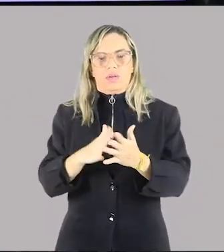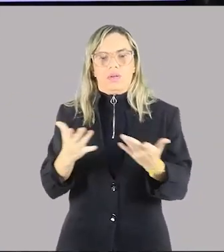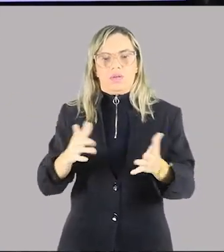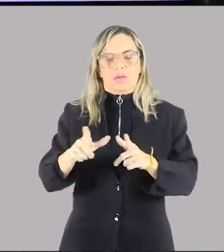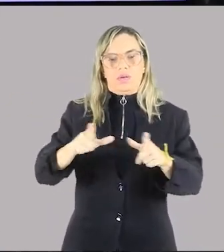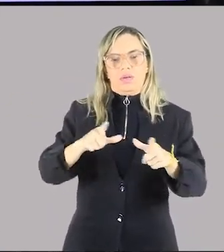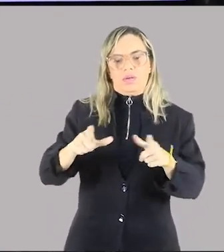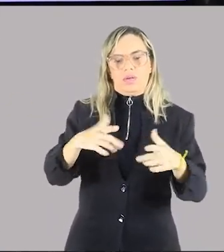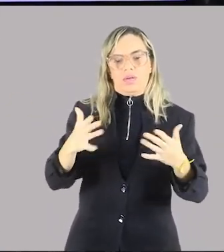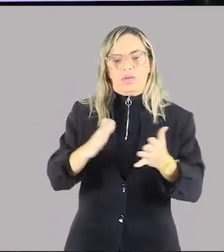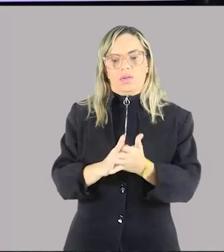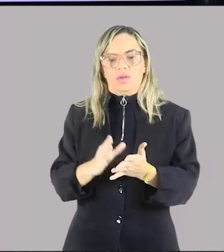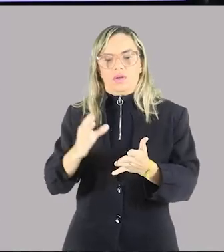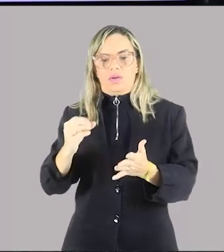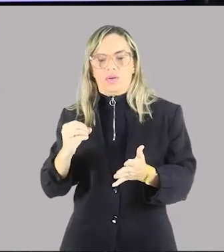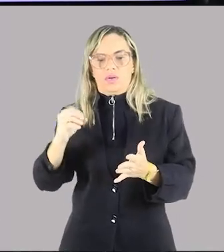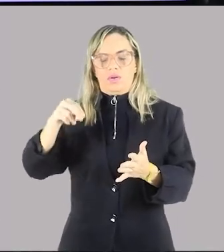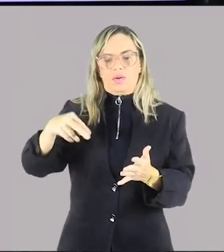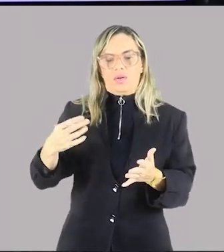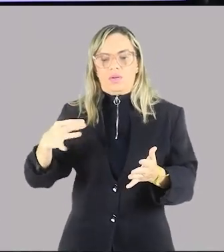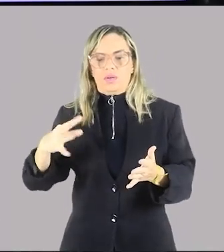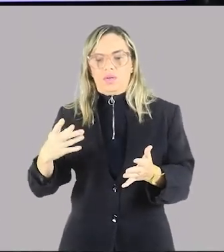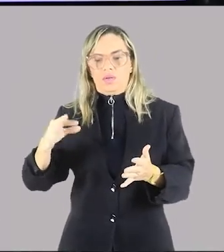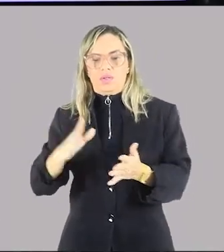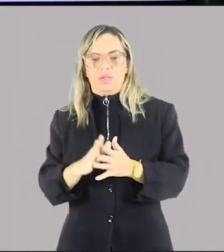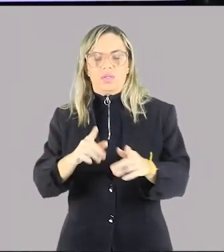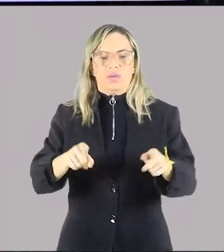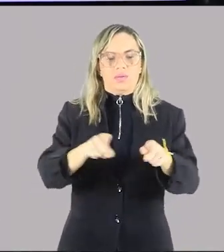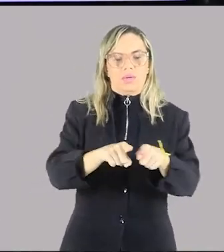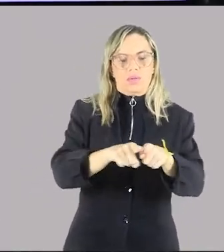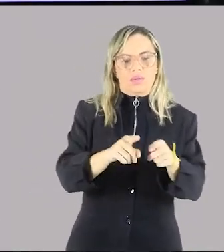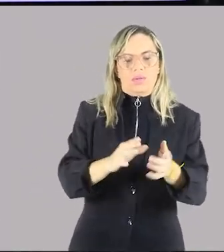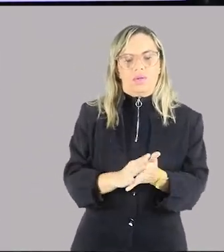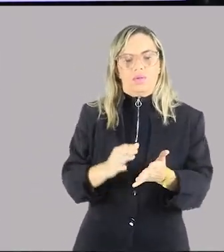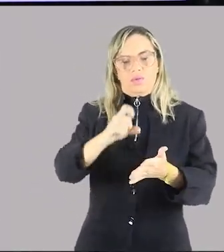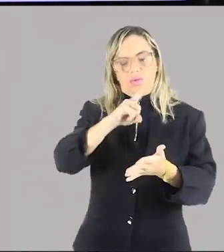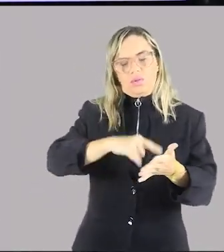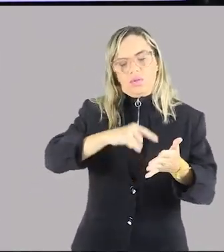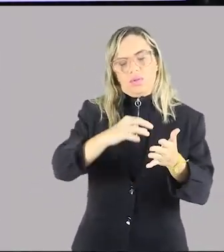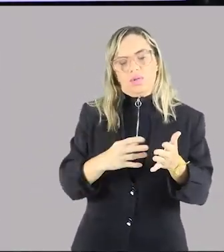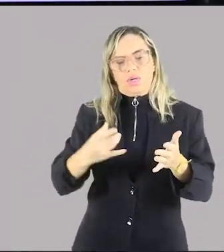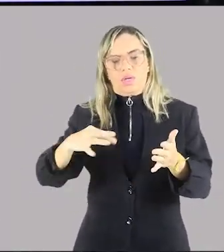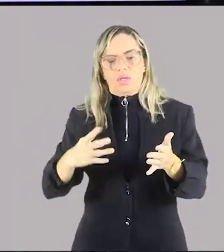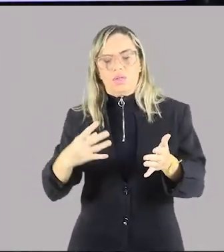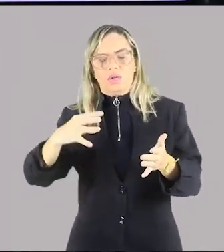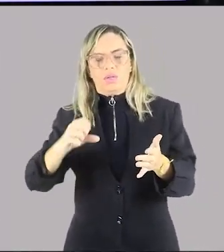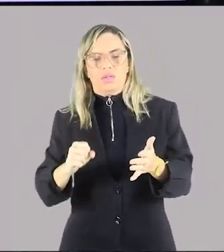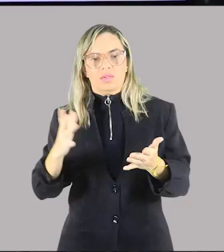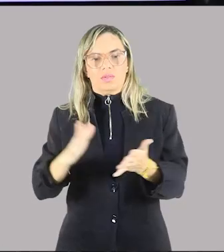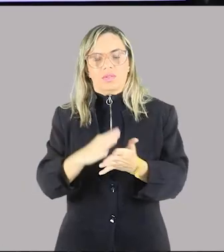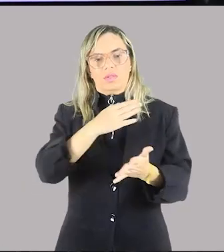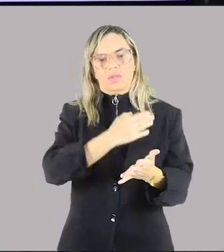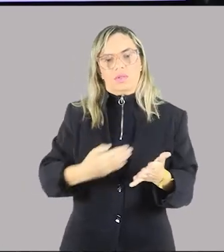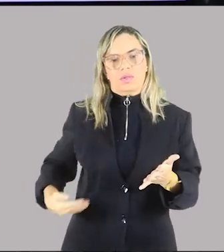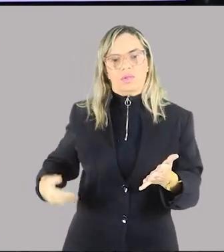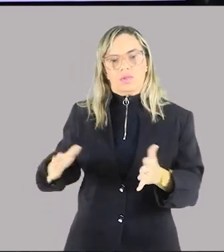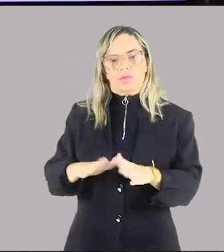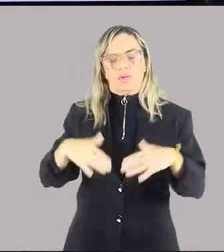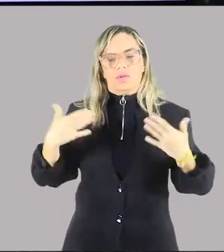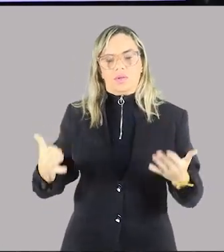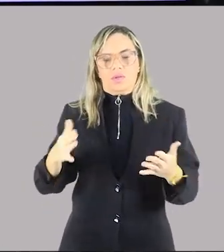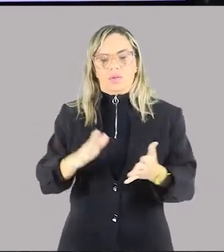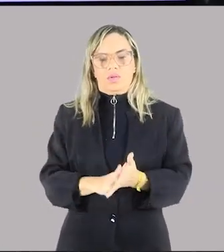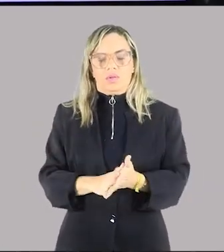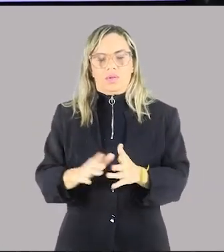estão, por exemplo, nas concessionárias, nos cartórios e exercem ali serviços para o Estado. E os credenciados são os que estão